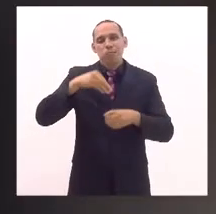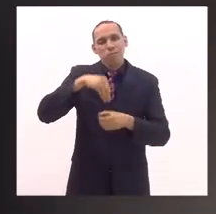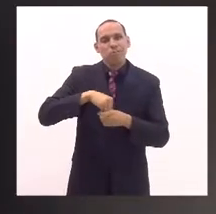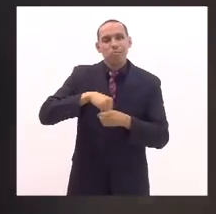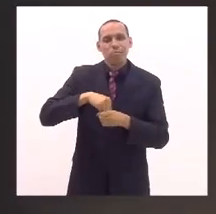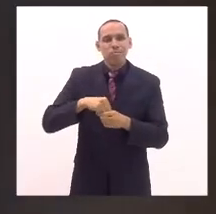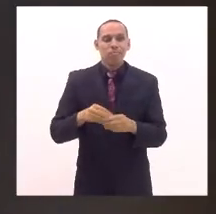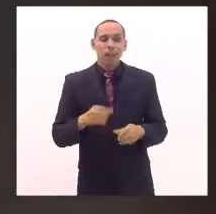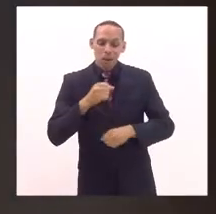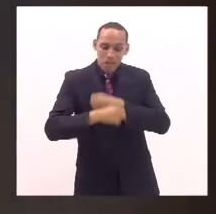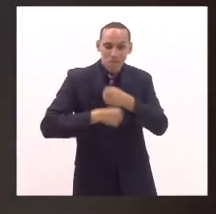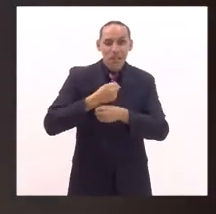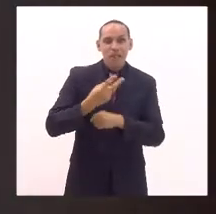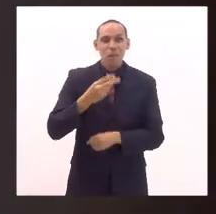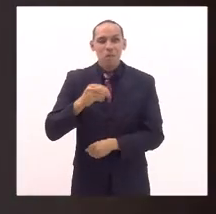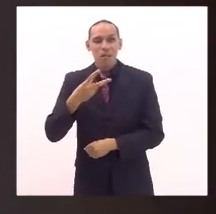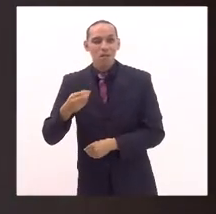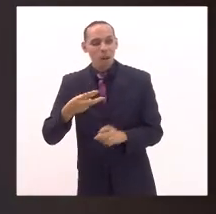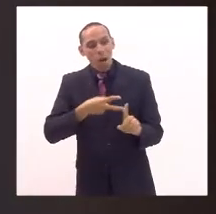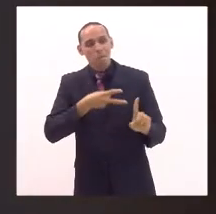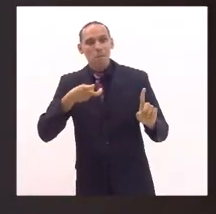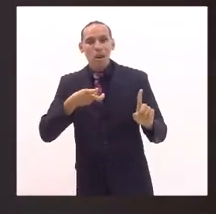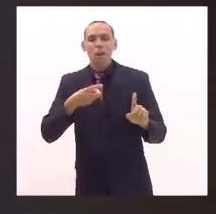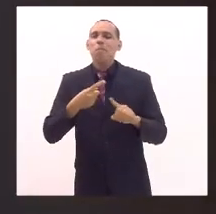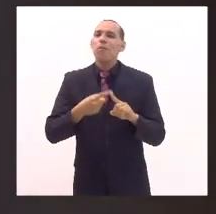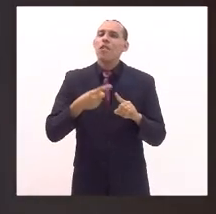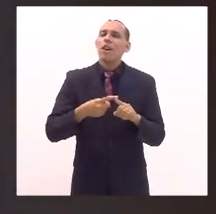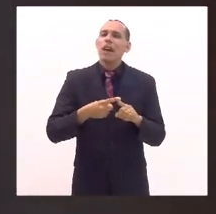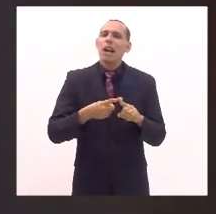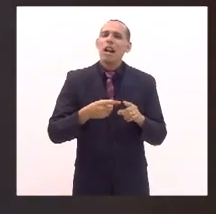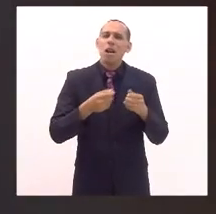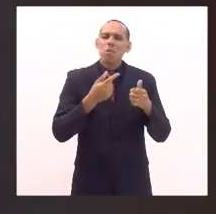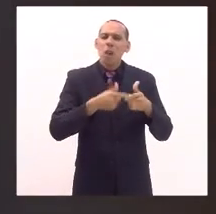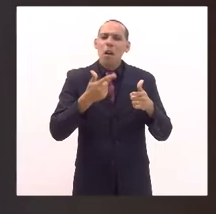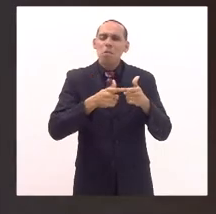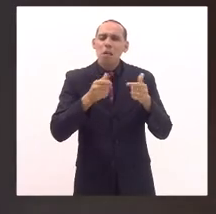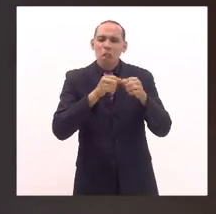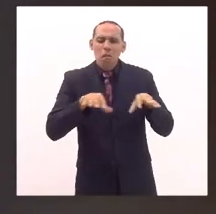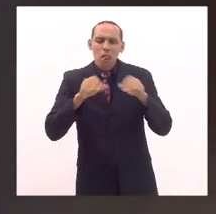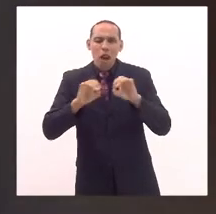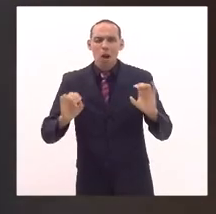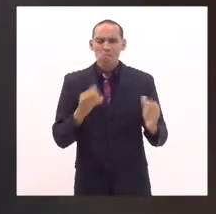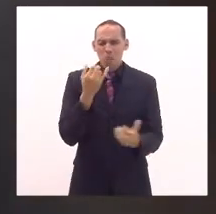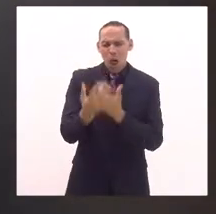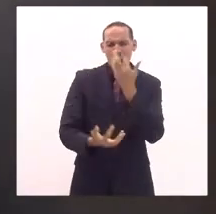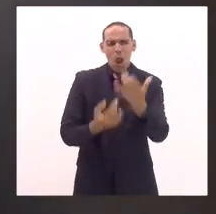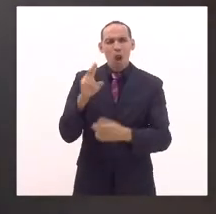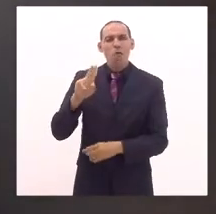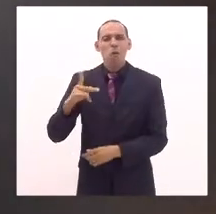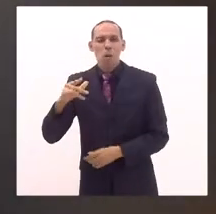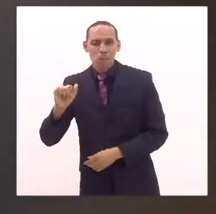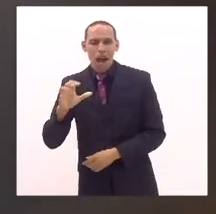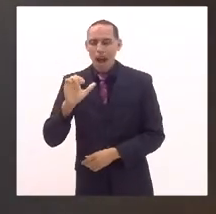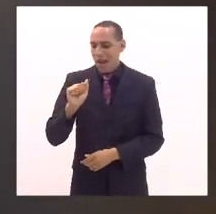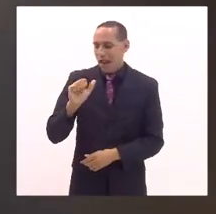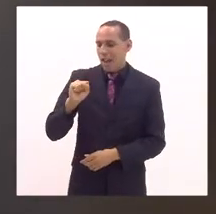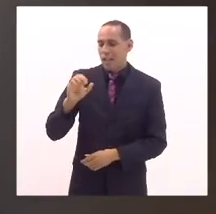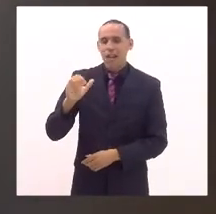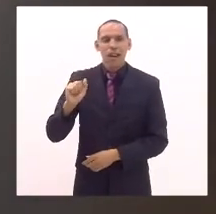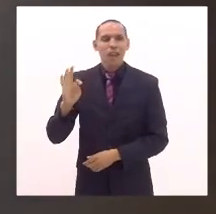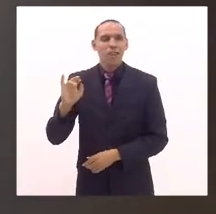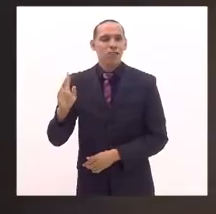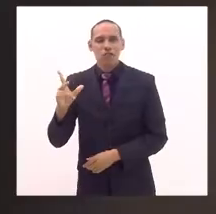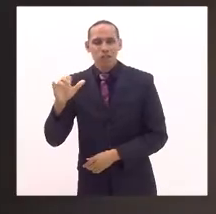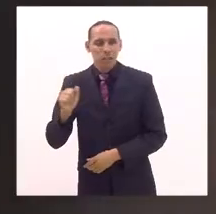Em 2020, foi reconhecido por amenizar os danos em decorrência de um incêndio na UPA de Cascatinha, que culminou no